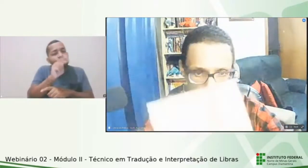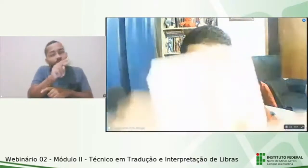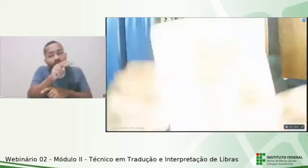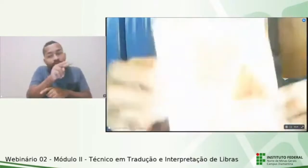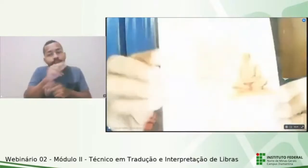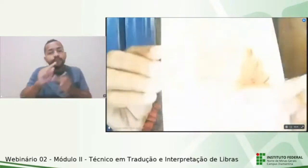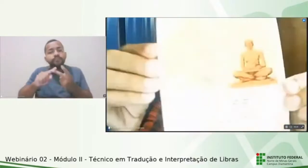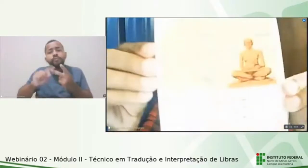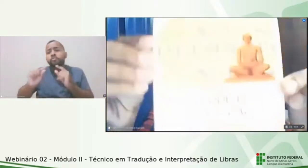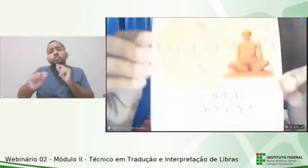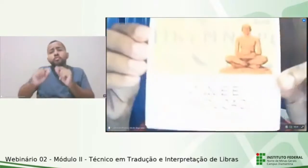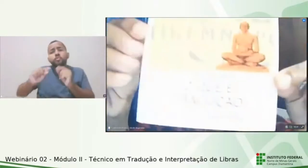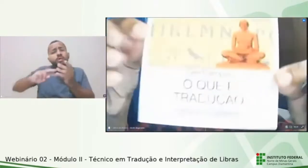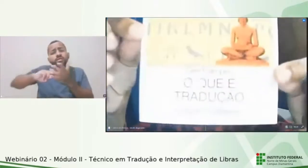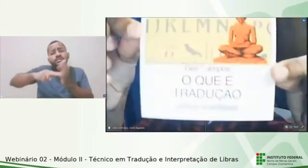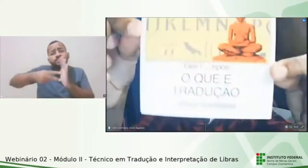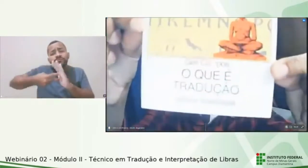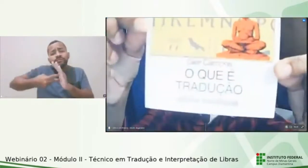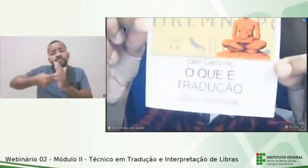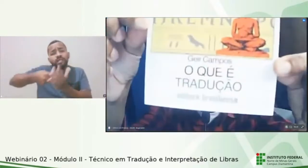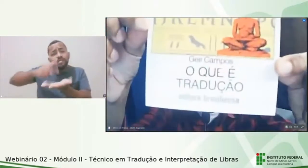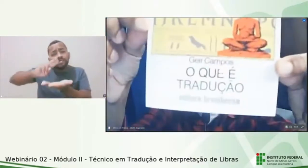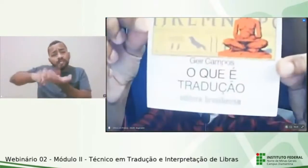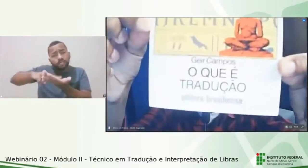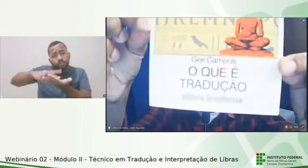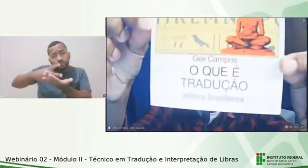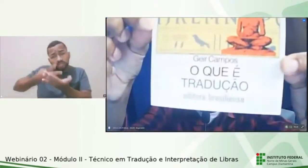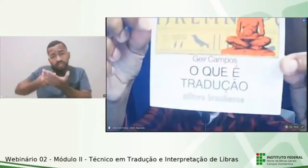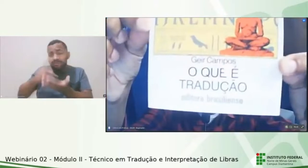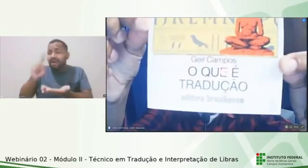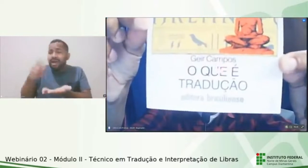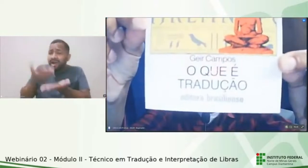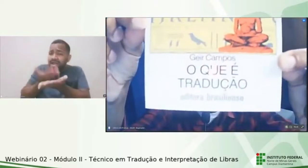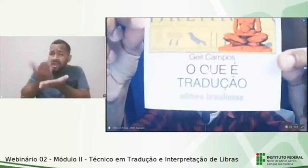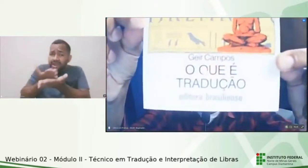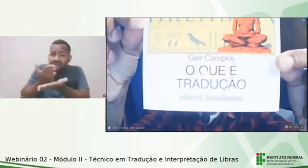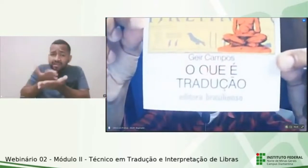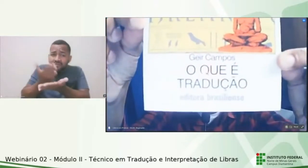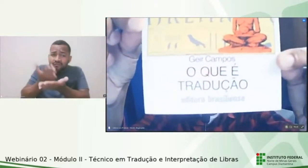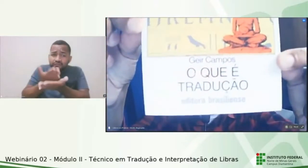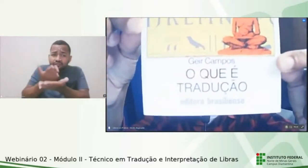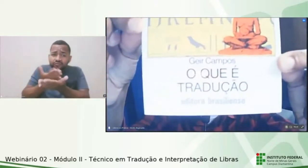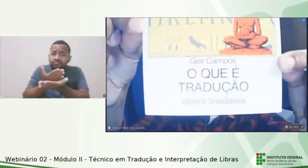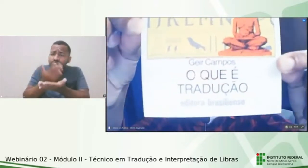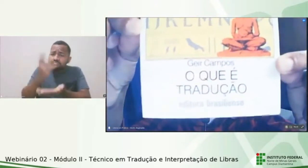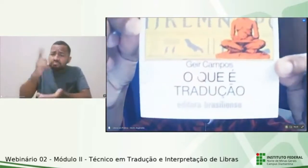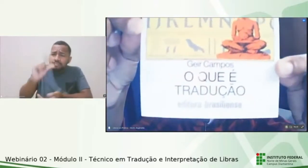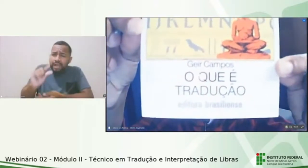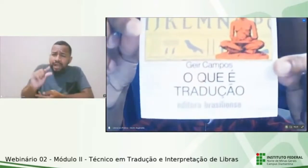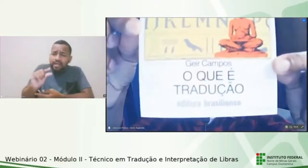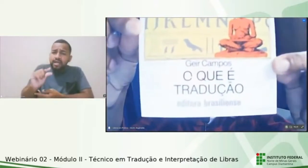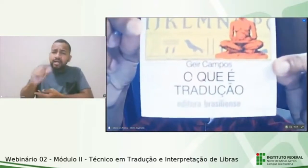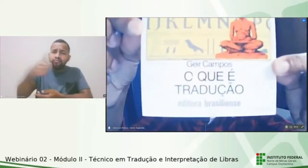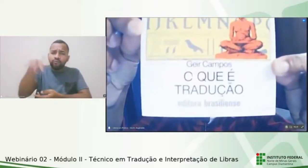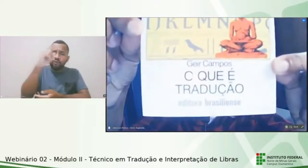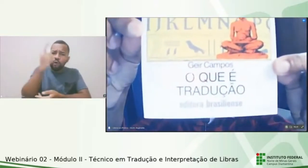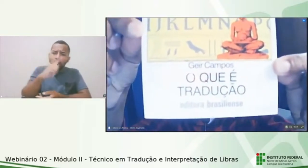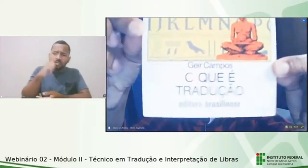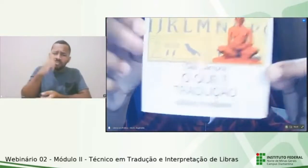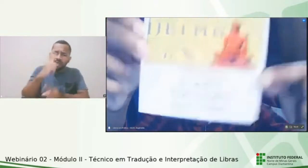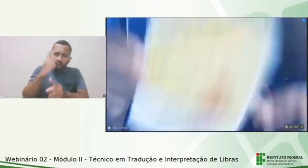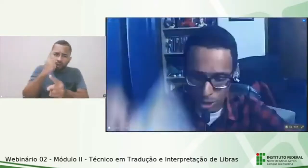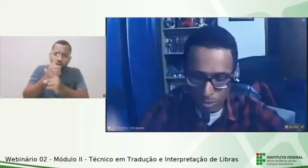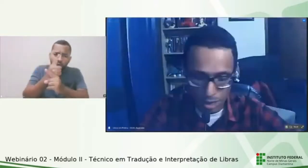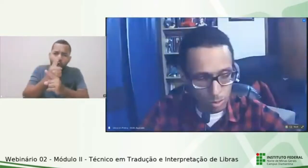tradução? Este livro você vai encontrar. São livros assim, bem em conta, você consegue encontrar, né?